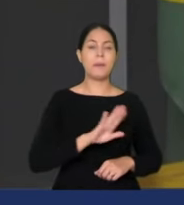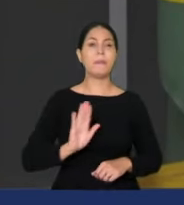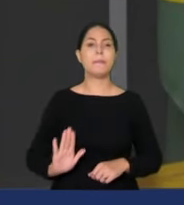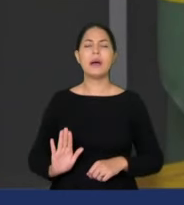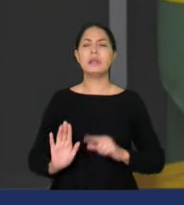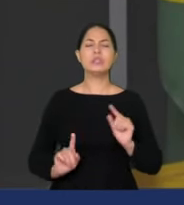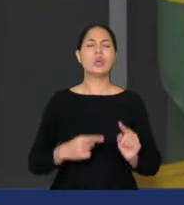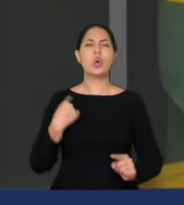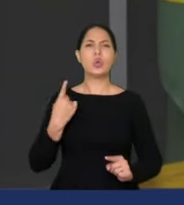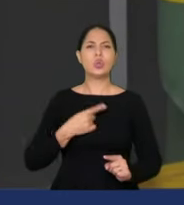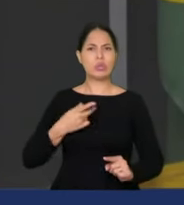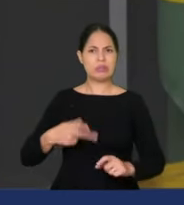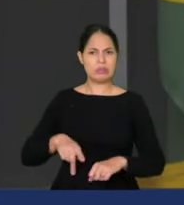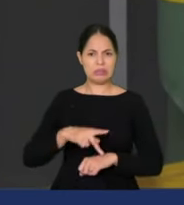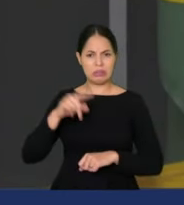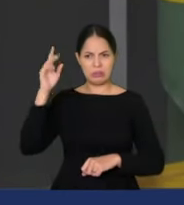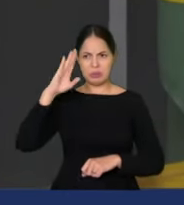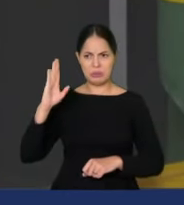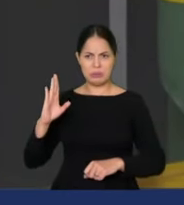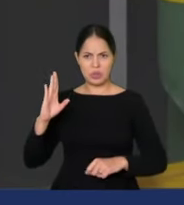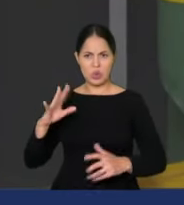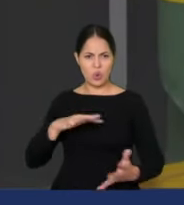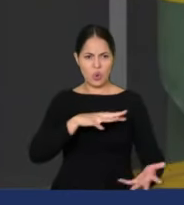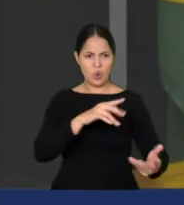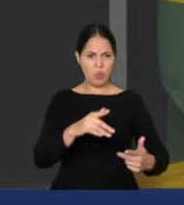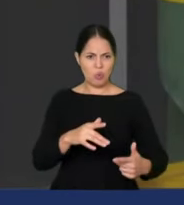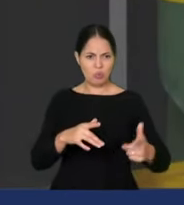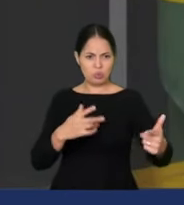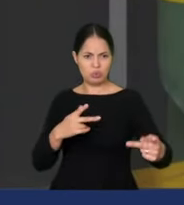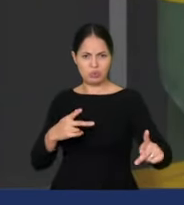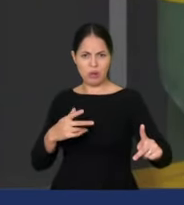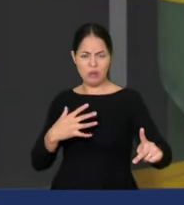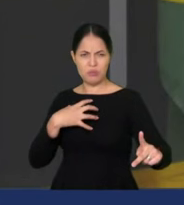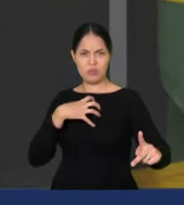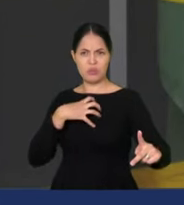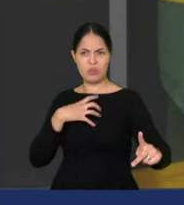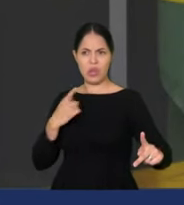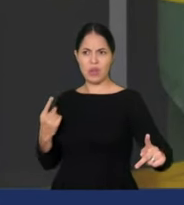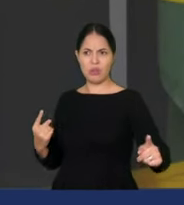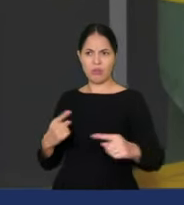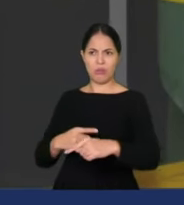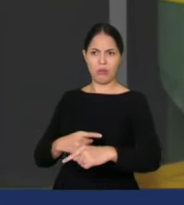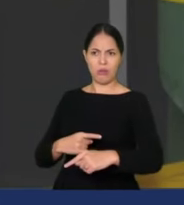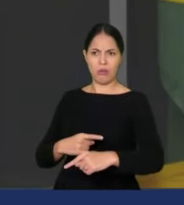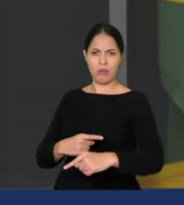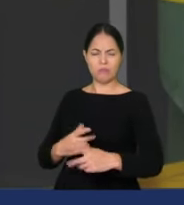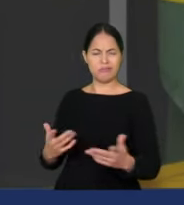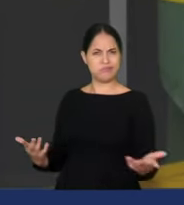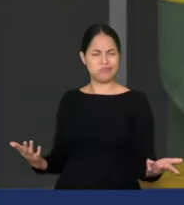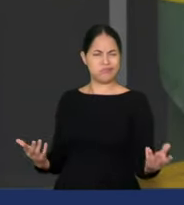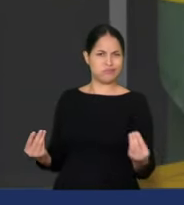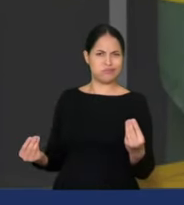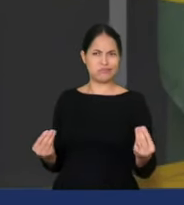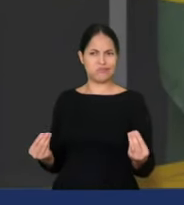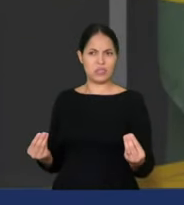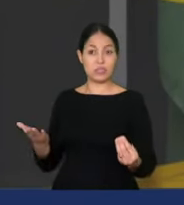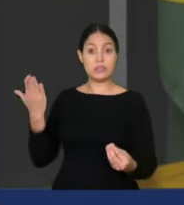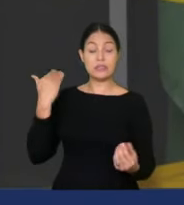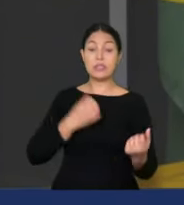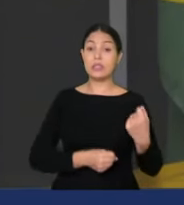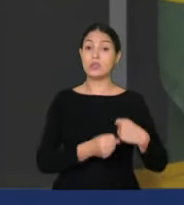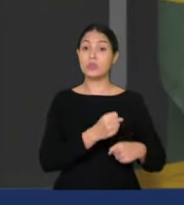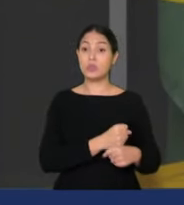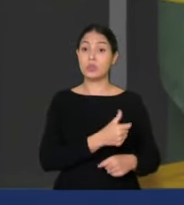mundo. Como disse o companheiro deputado Zé Neto, desde 2016, quando nós tivemos o golpe de Estado contra a